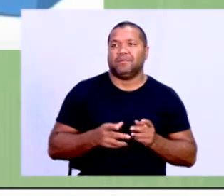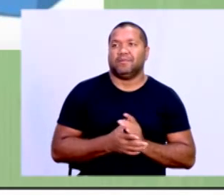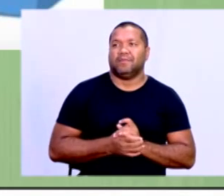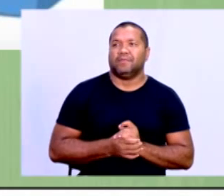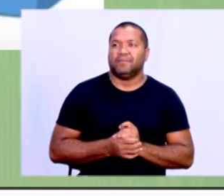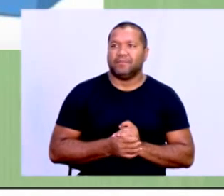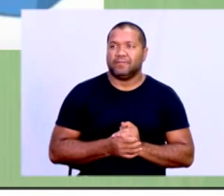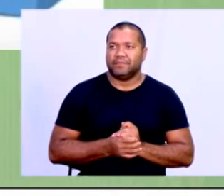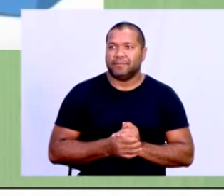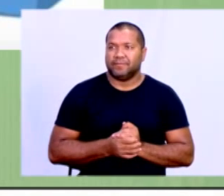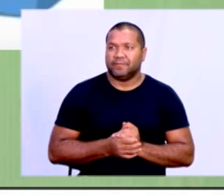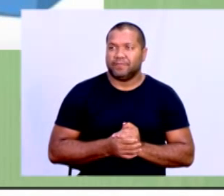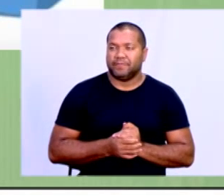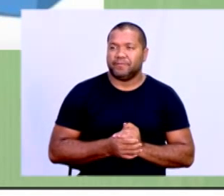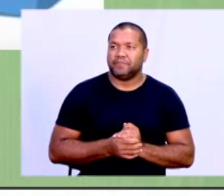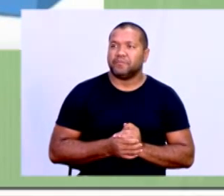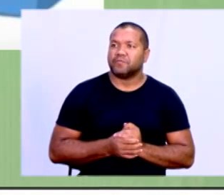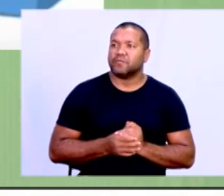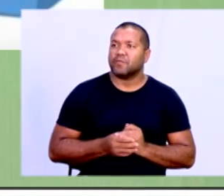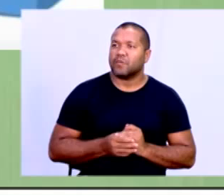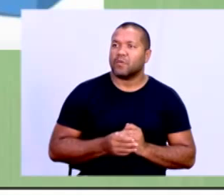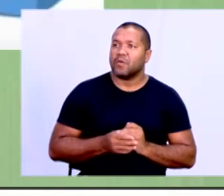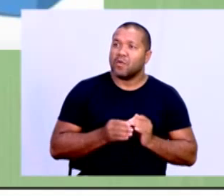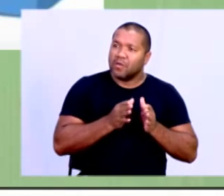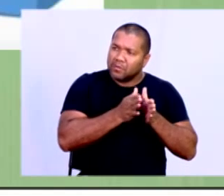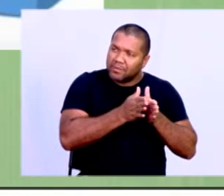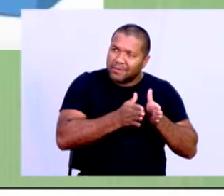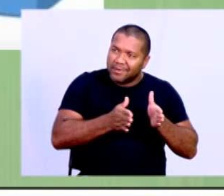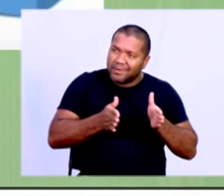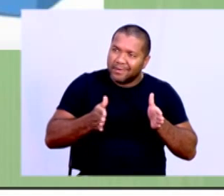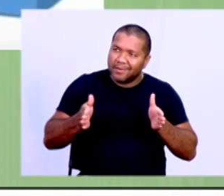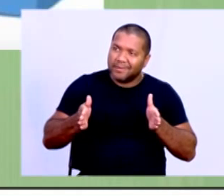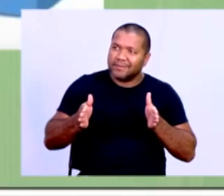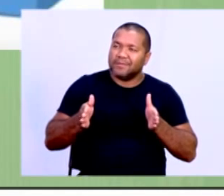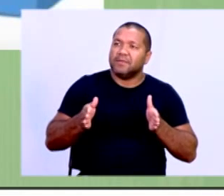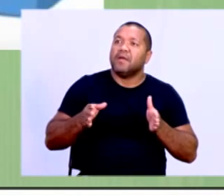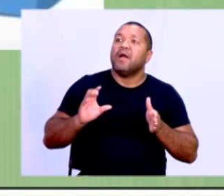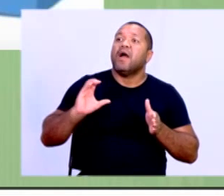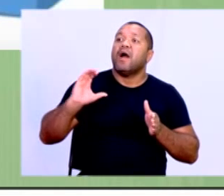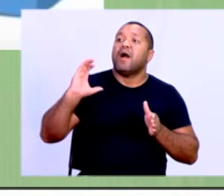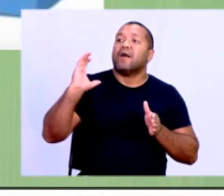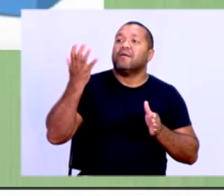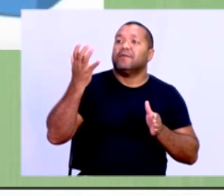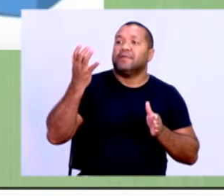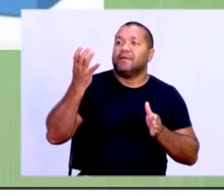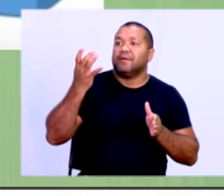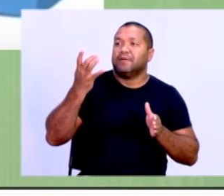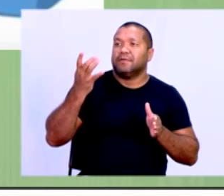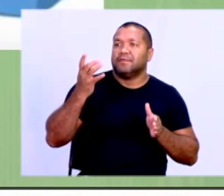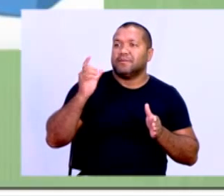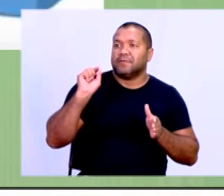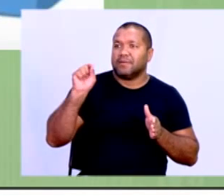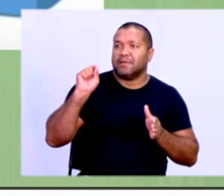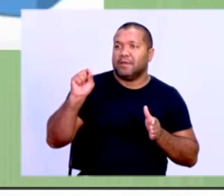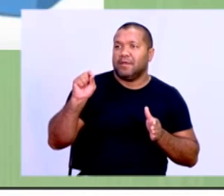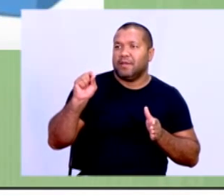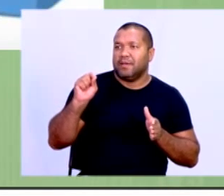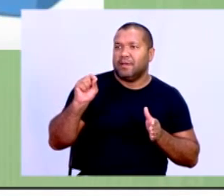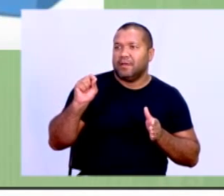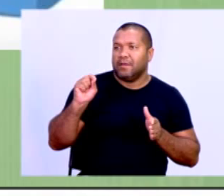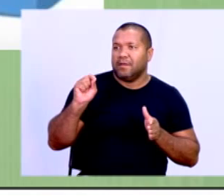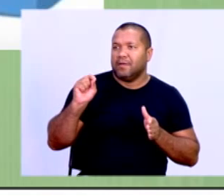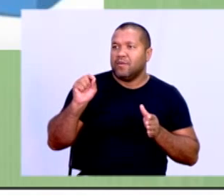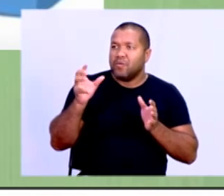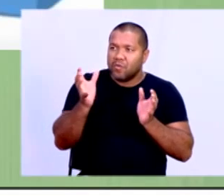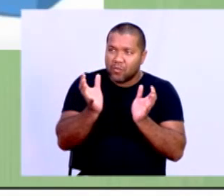produto. Durante essa realização, agora quem vai trabalhar nessa etapa é